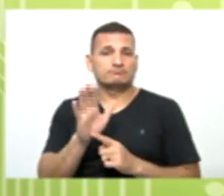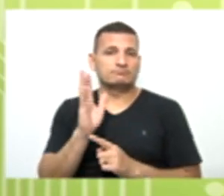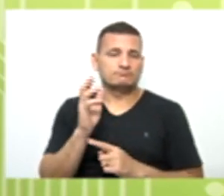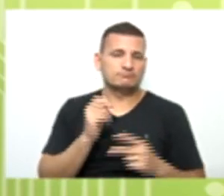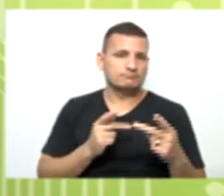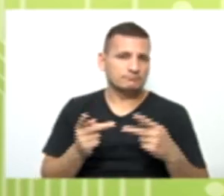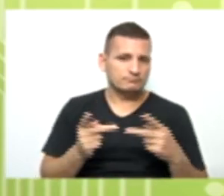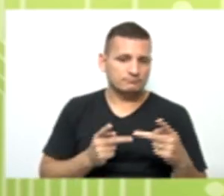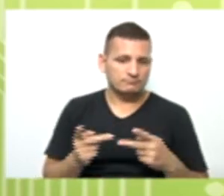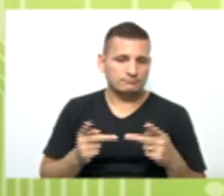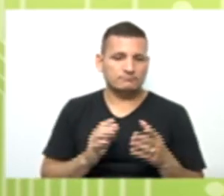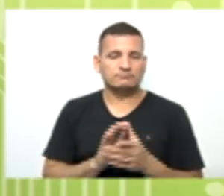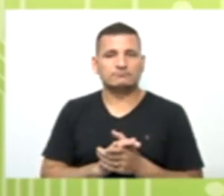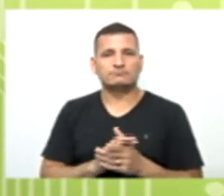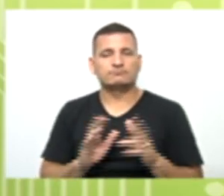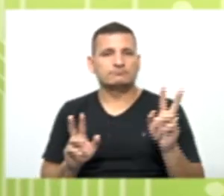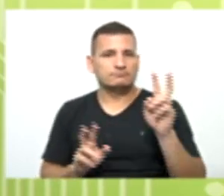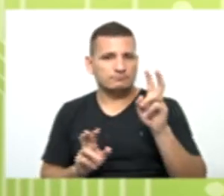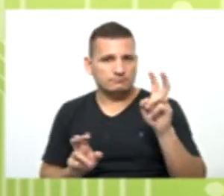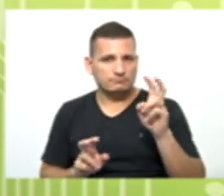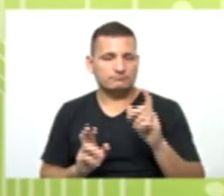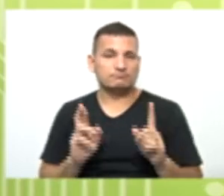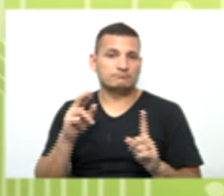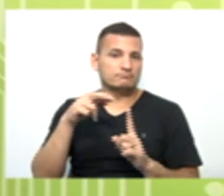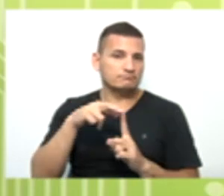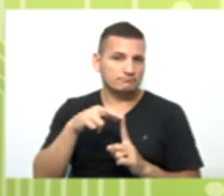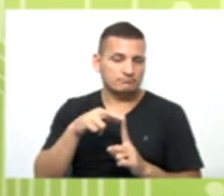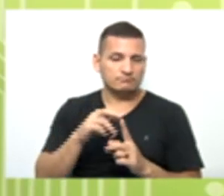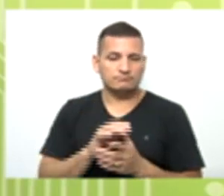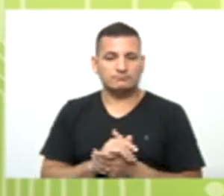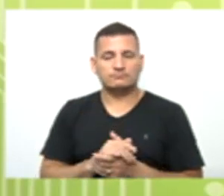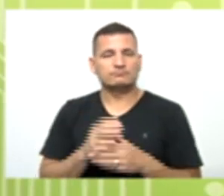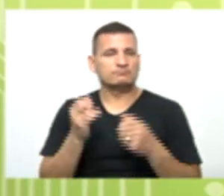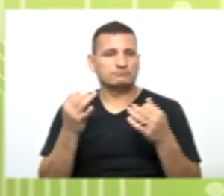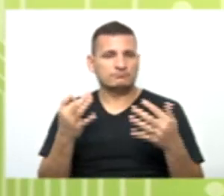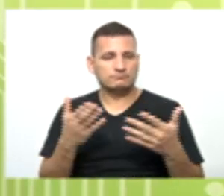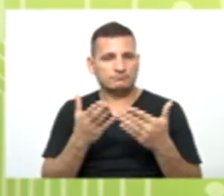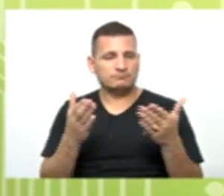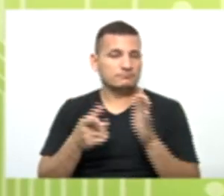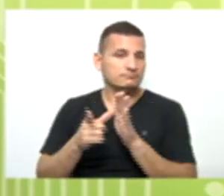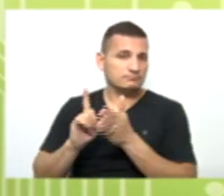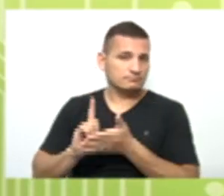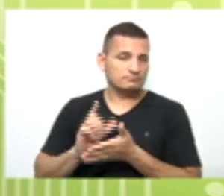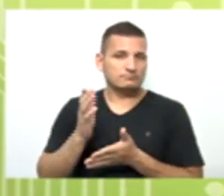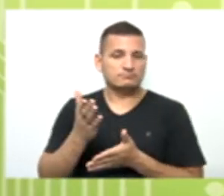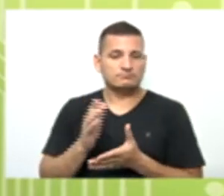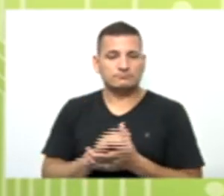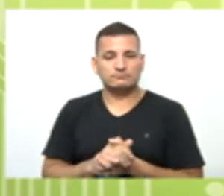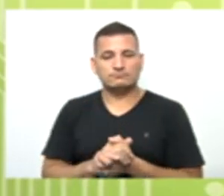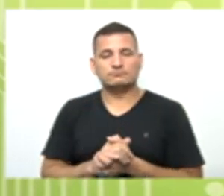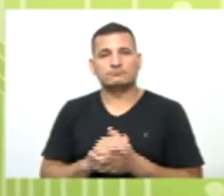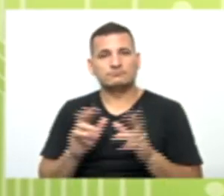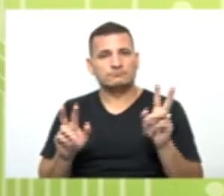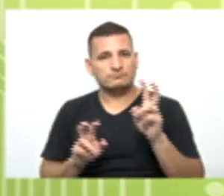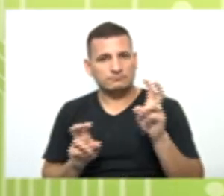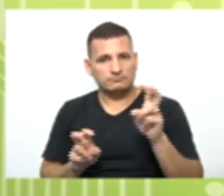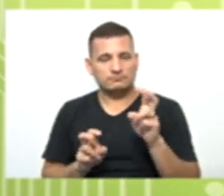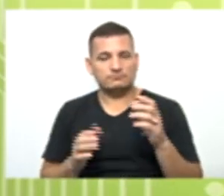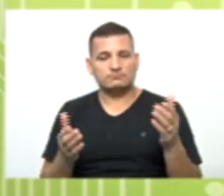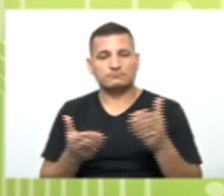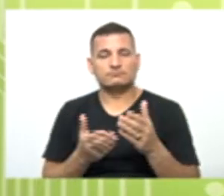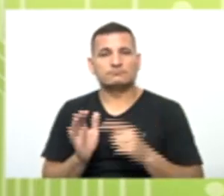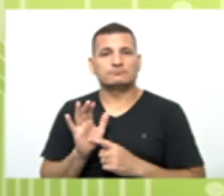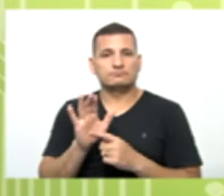pesquisa, de citação e de referência. Então, nós falamos para você anteriormente a de citação e agora a gente mostra